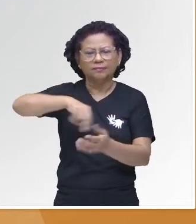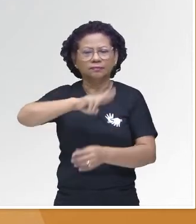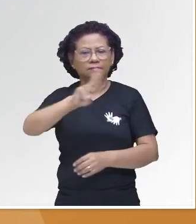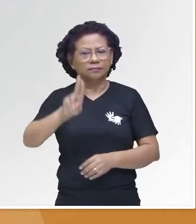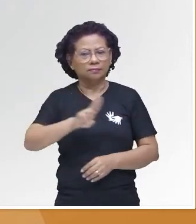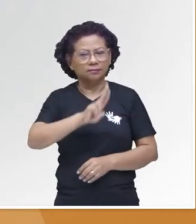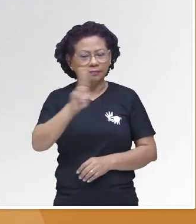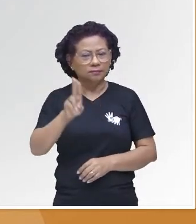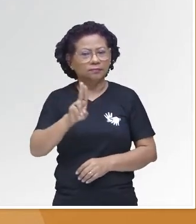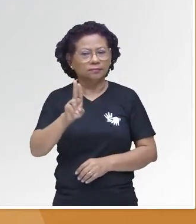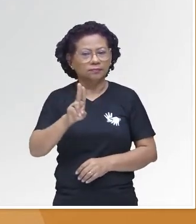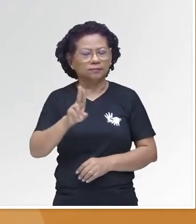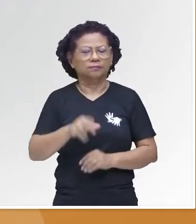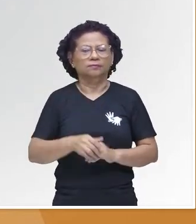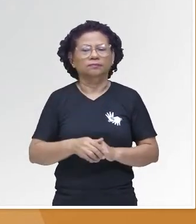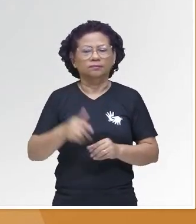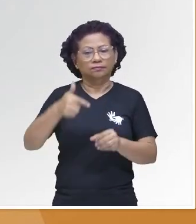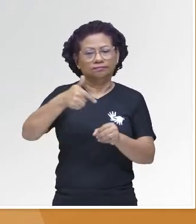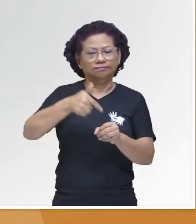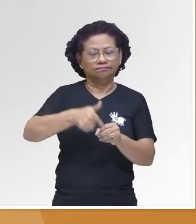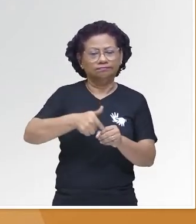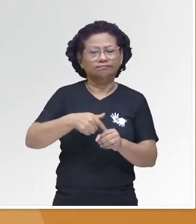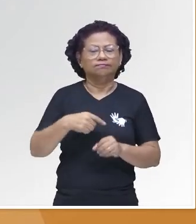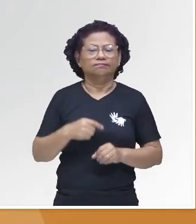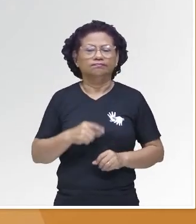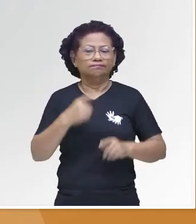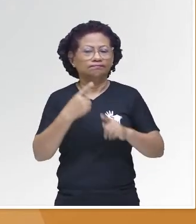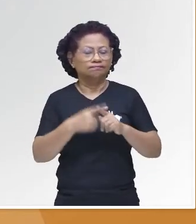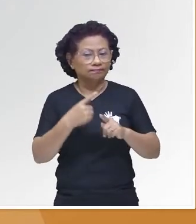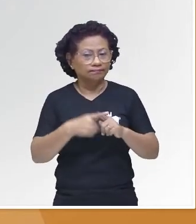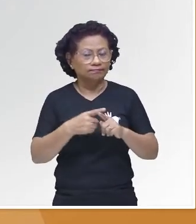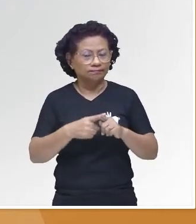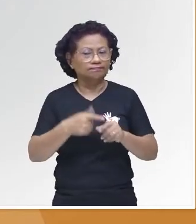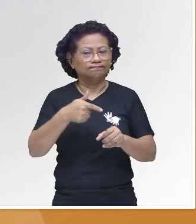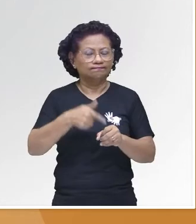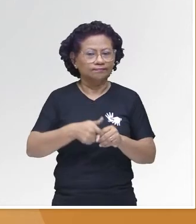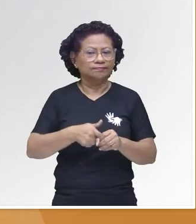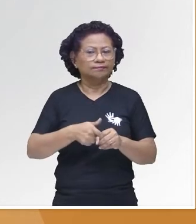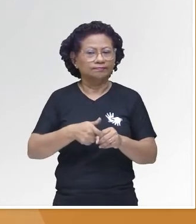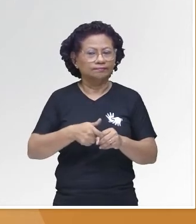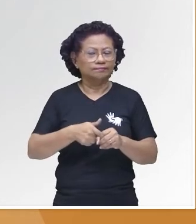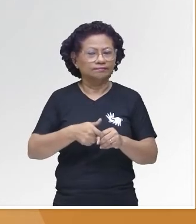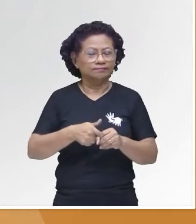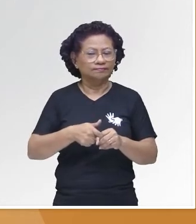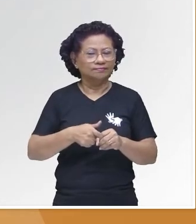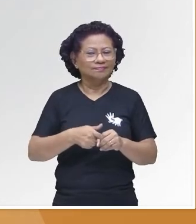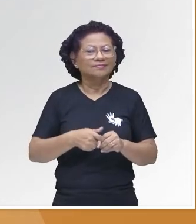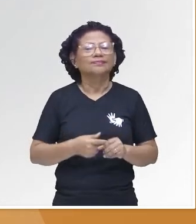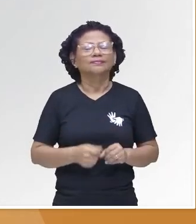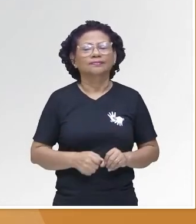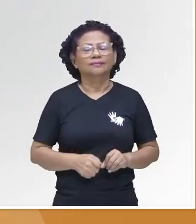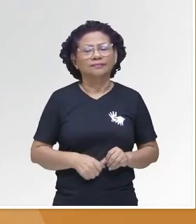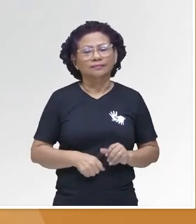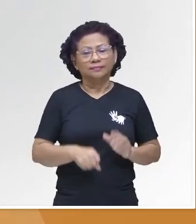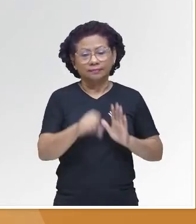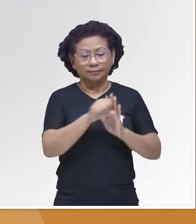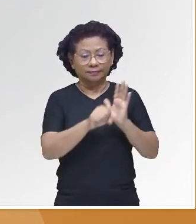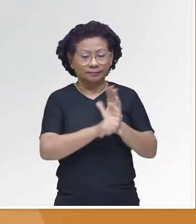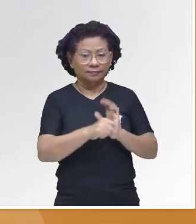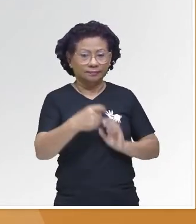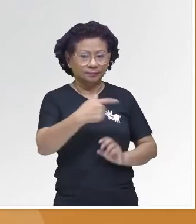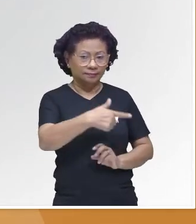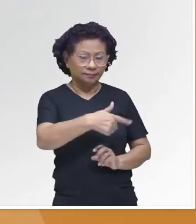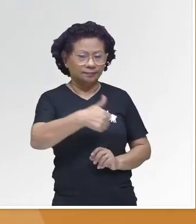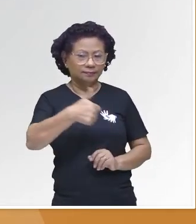utilização explica o porquê, né, que o petróleo, ainda hoje, no século XXI, com tanta fonte de energia que